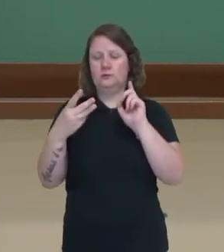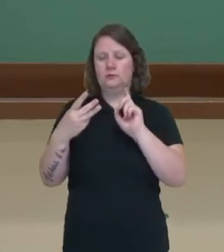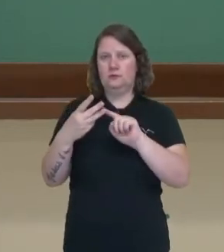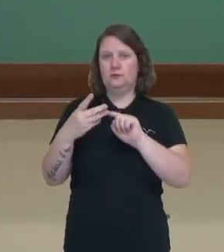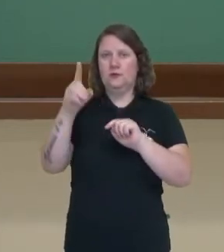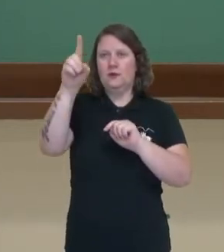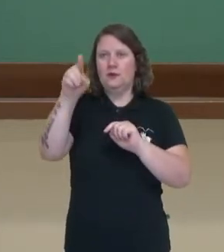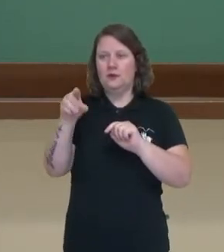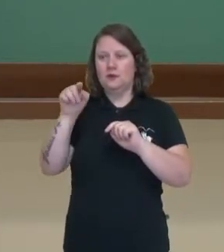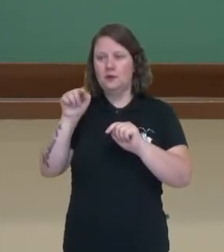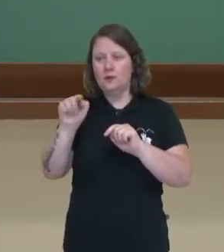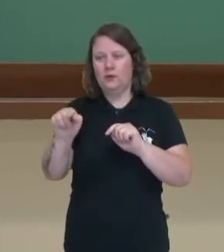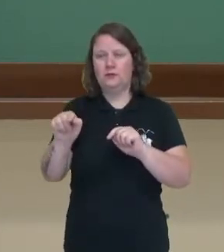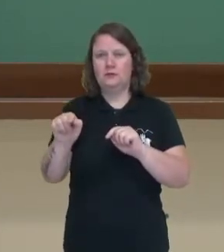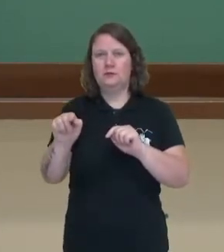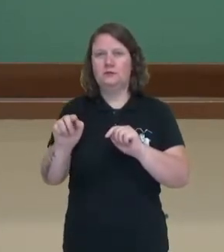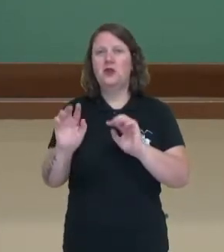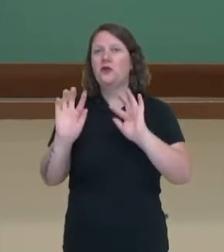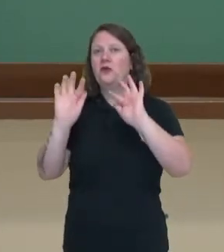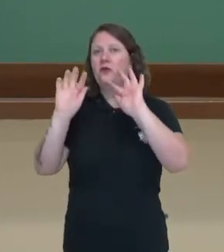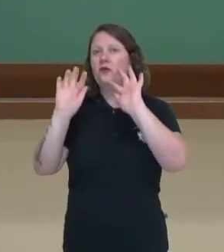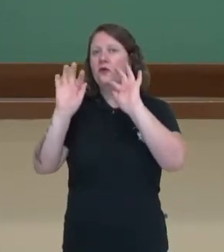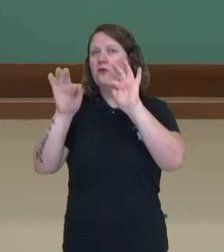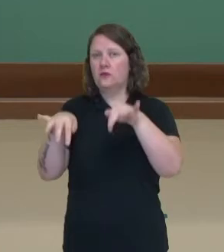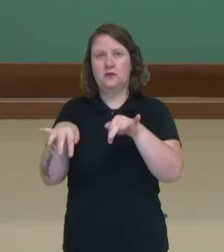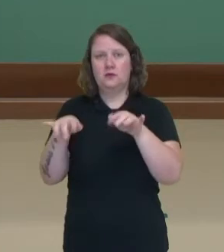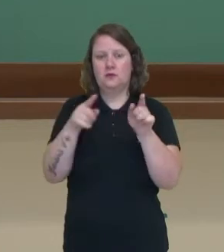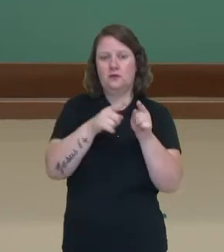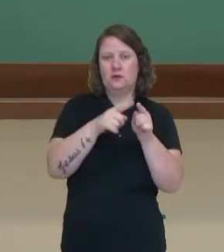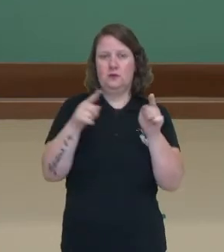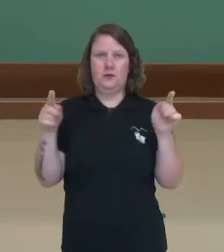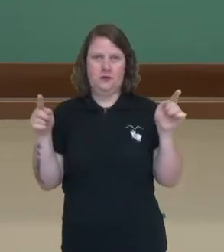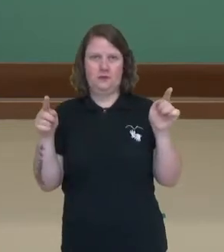3 que fazem o encerramento de um período.